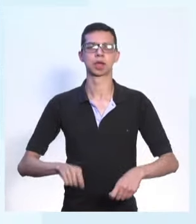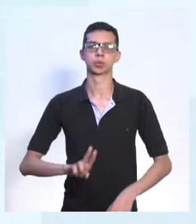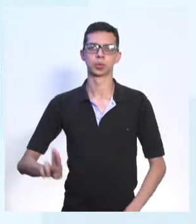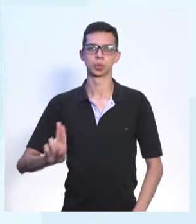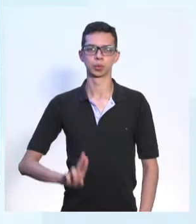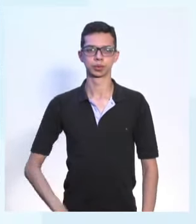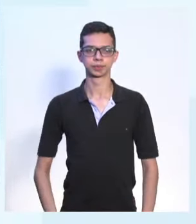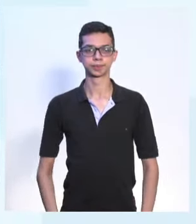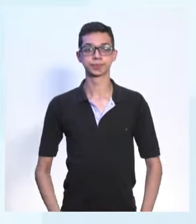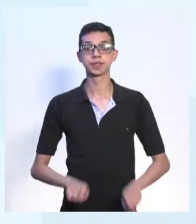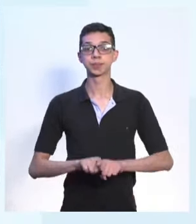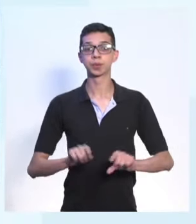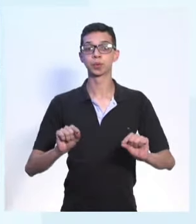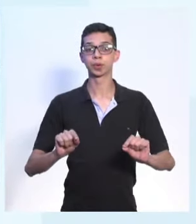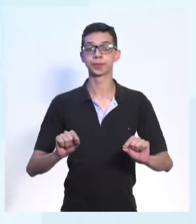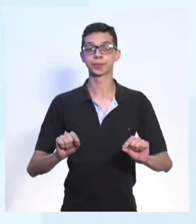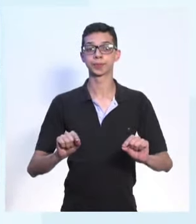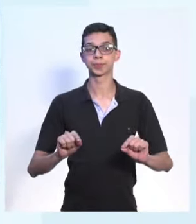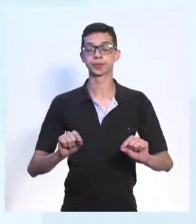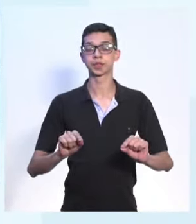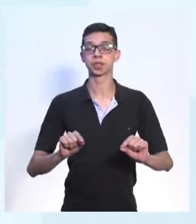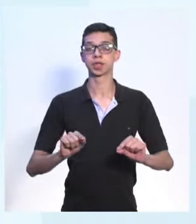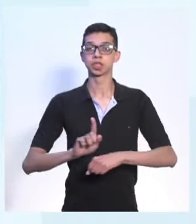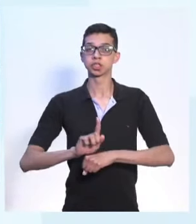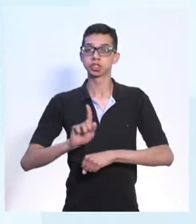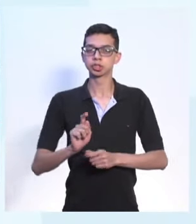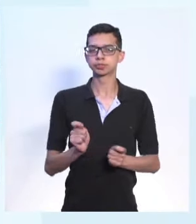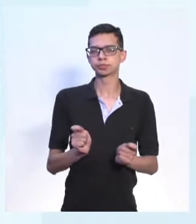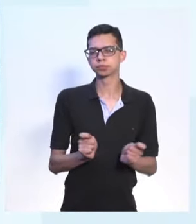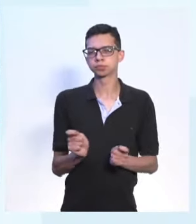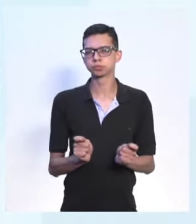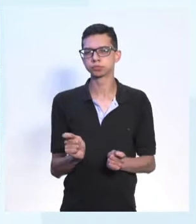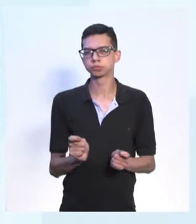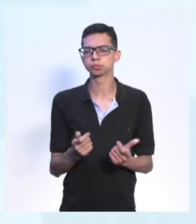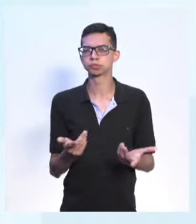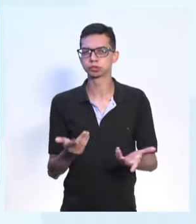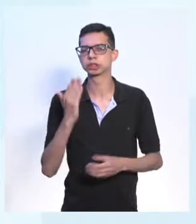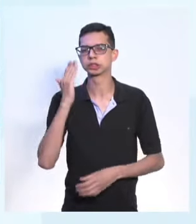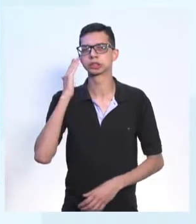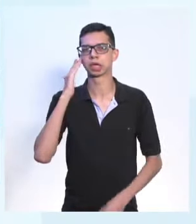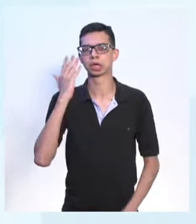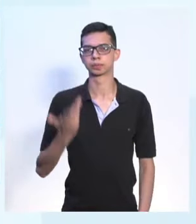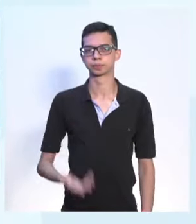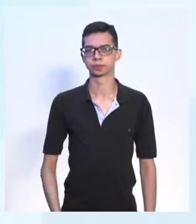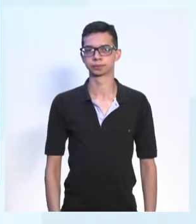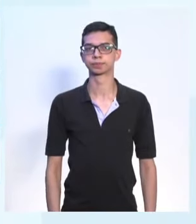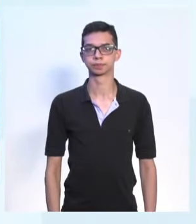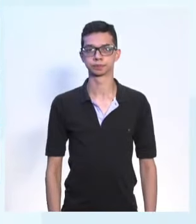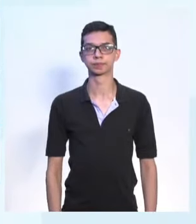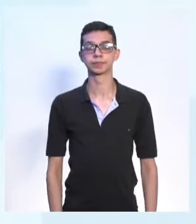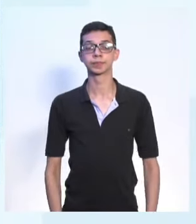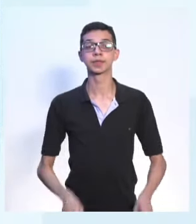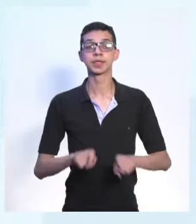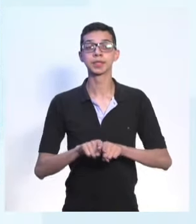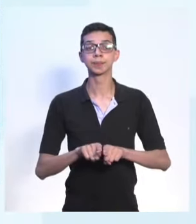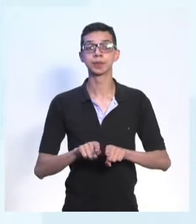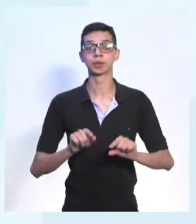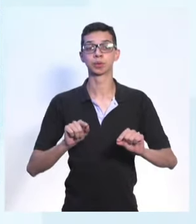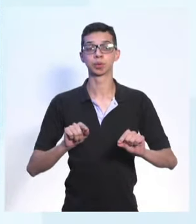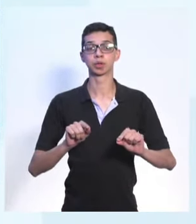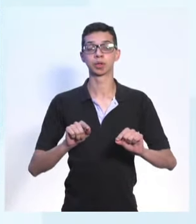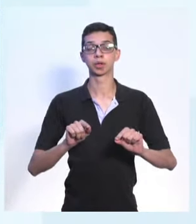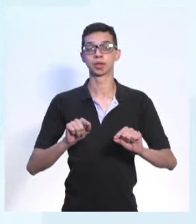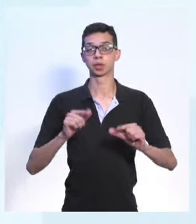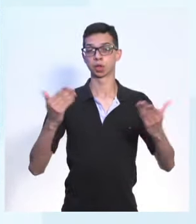também, né, João? Mas aí nesse caso é lidar ou... É, lidar. Isso, lidar. Acho que é a melhor forma aqui. Uhum. E a gente tem associação com a letra